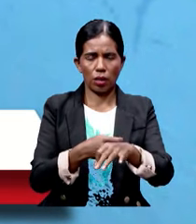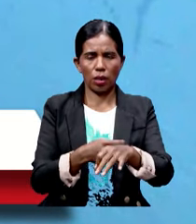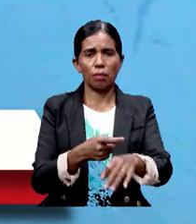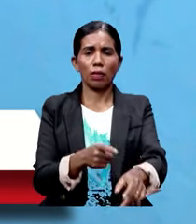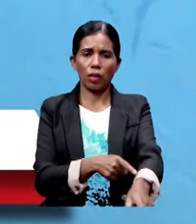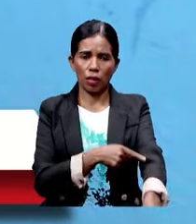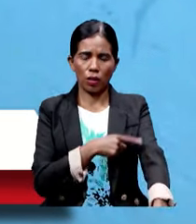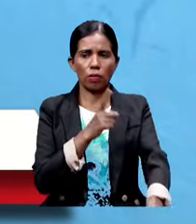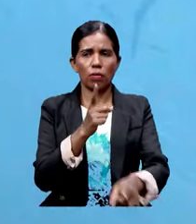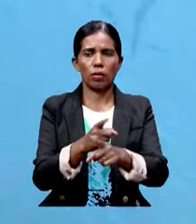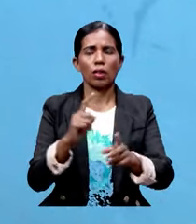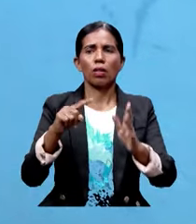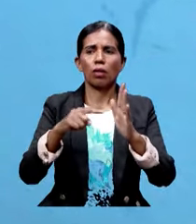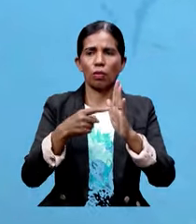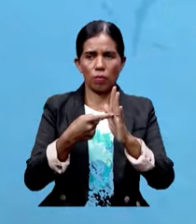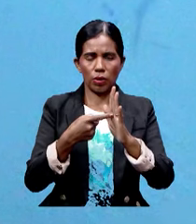tebes. Hau